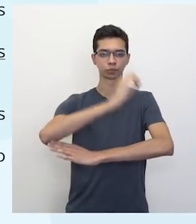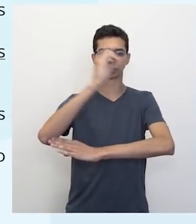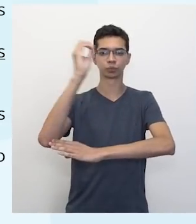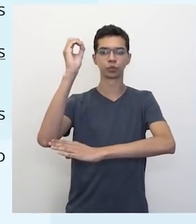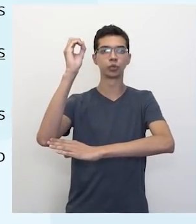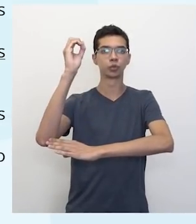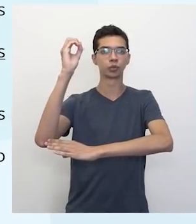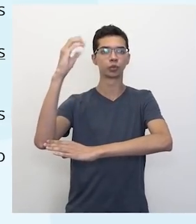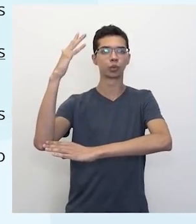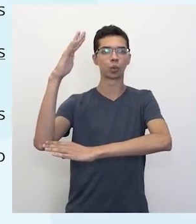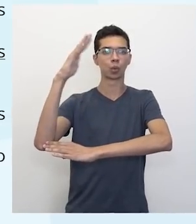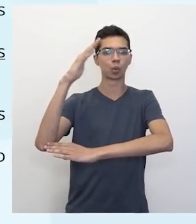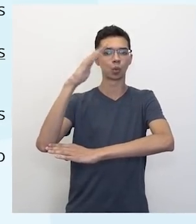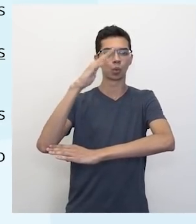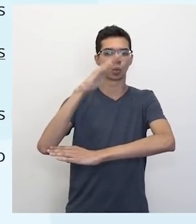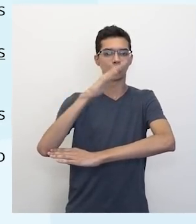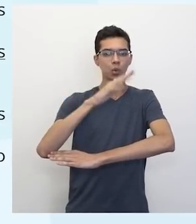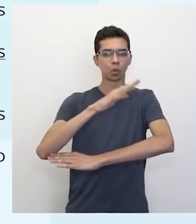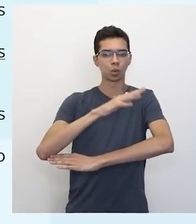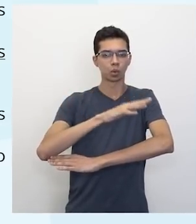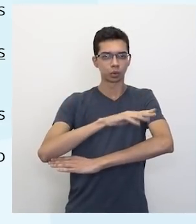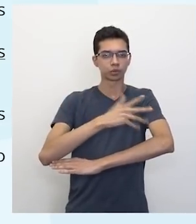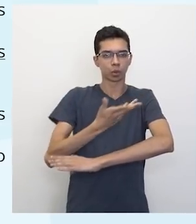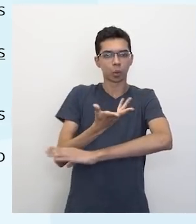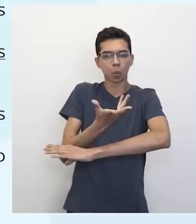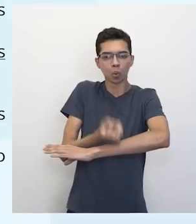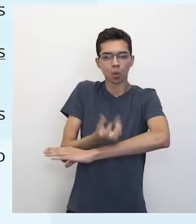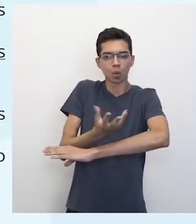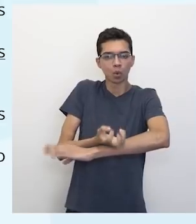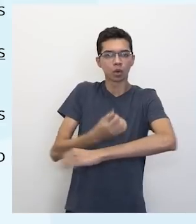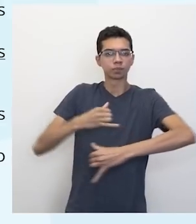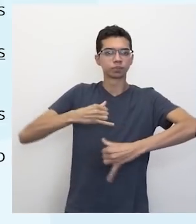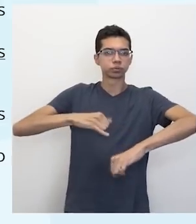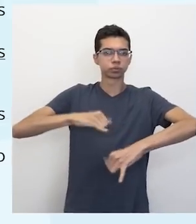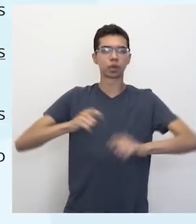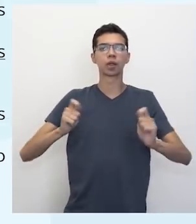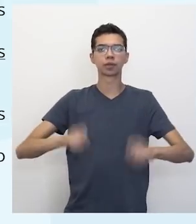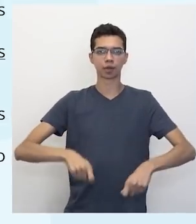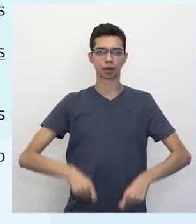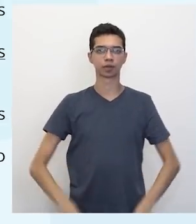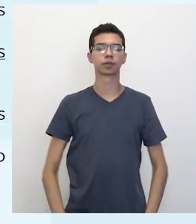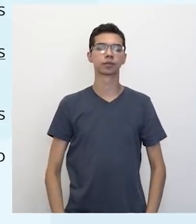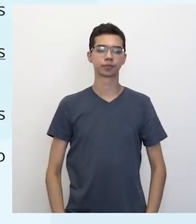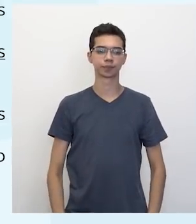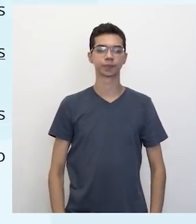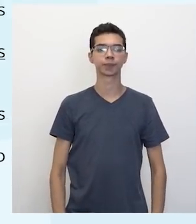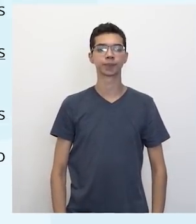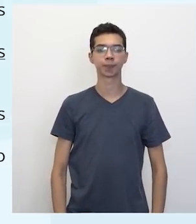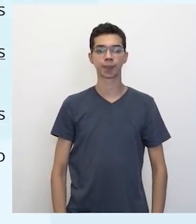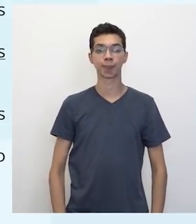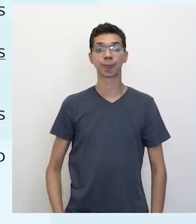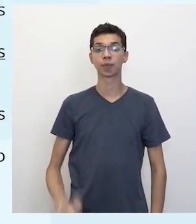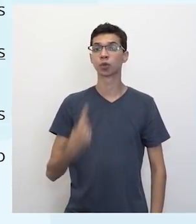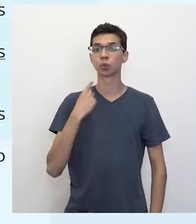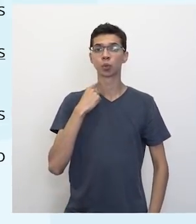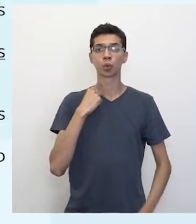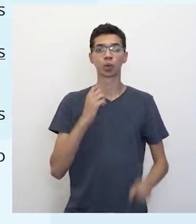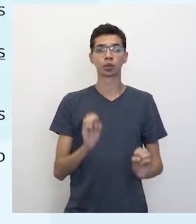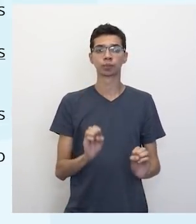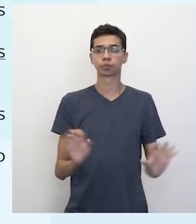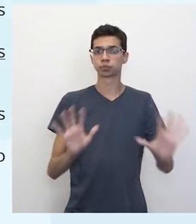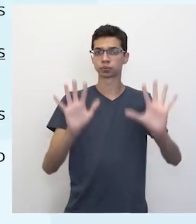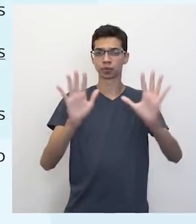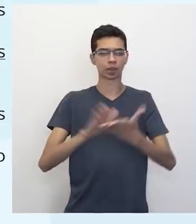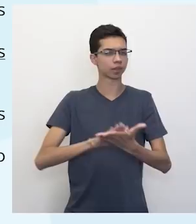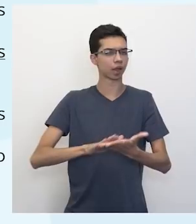forma alternativa, sem poluir o ambiente, que vem da luz do sol. Geralmente a gente vê energia solar